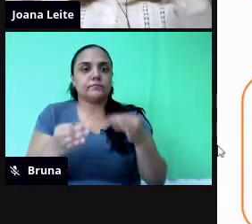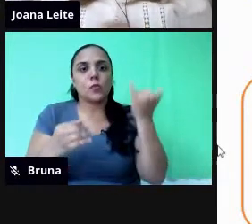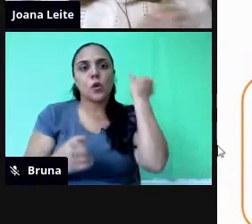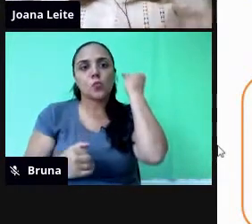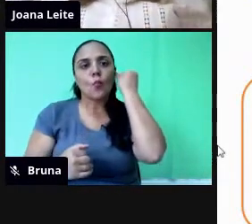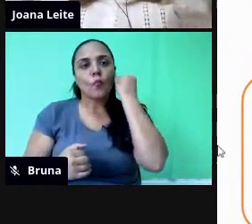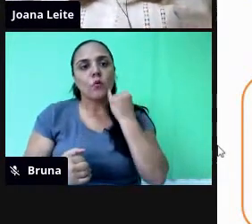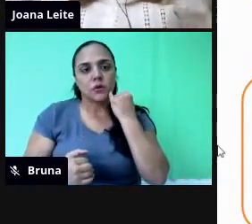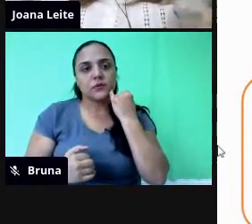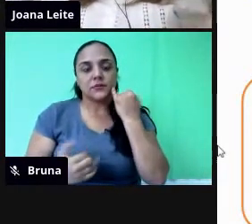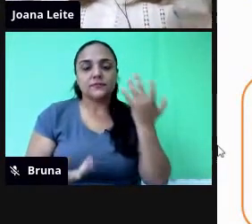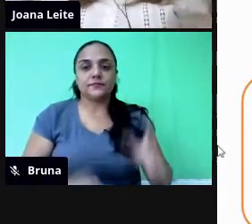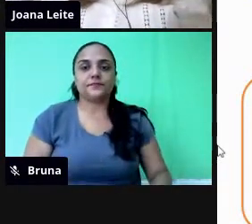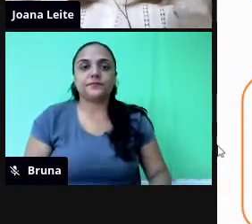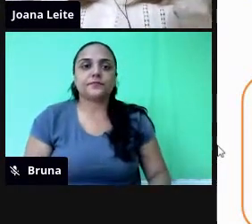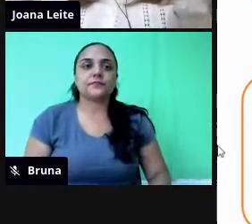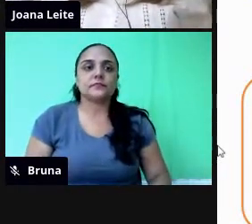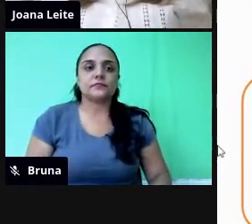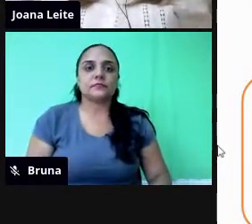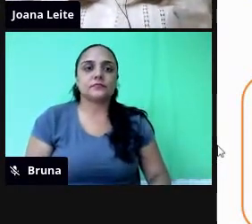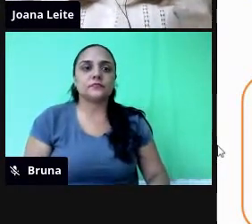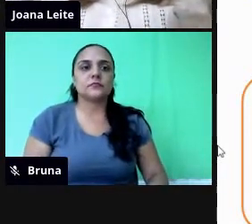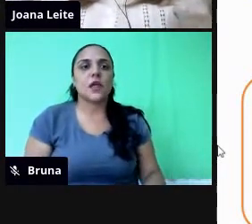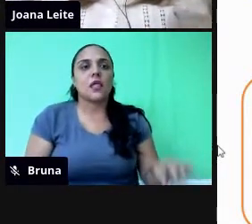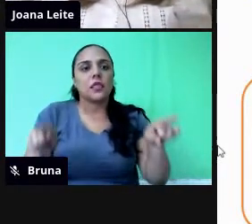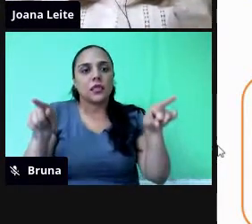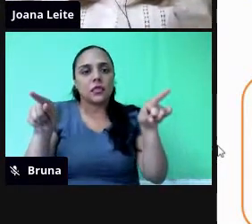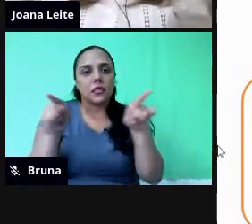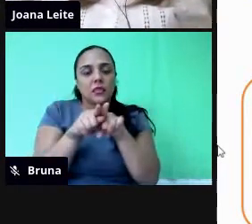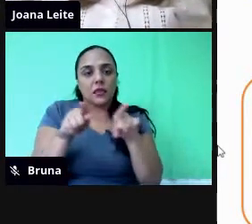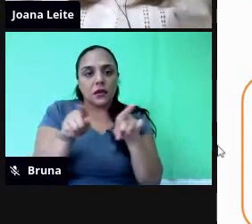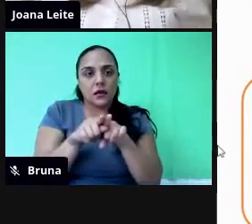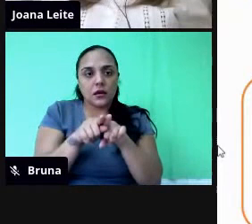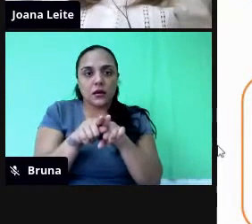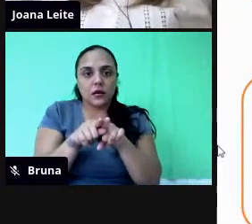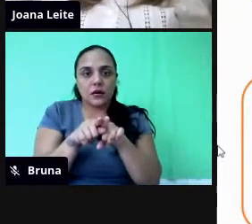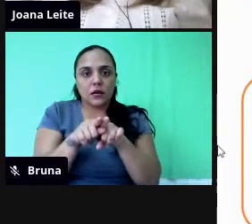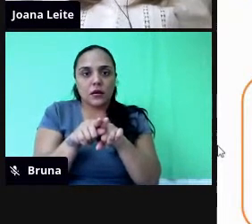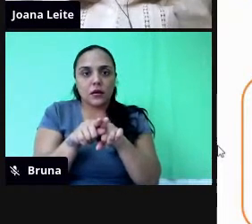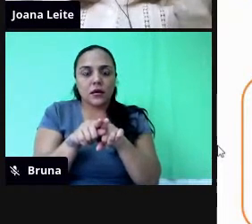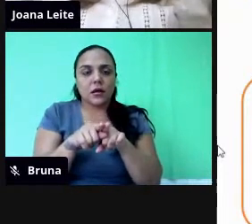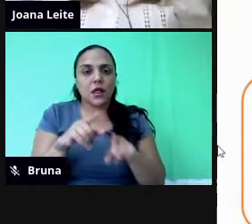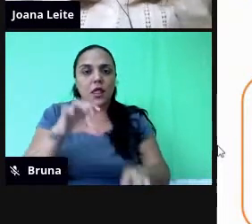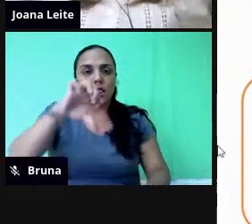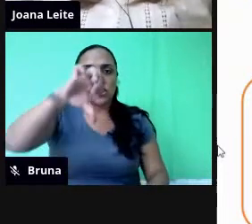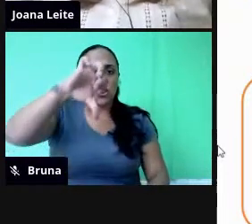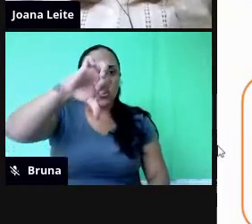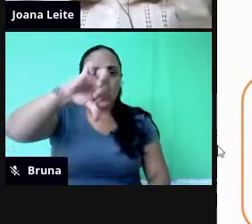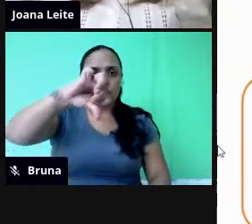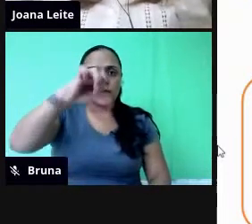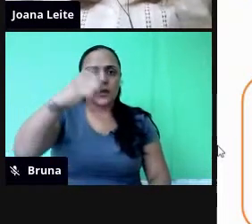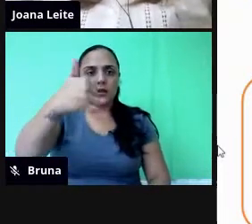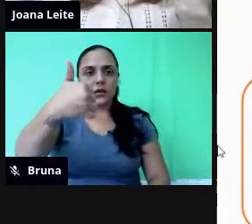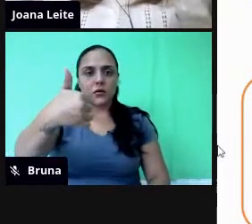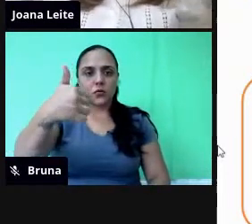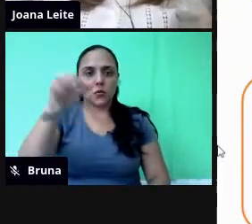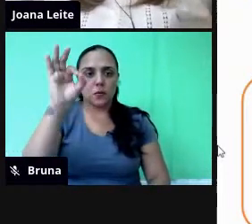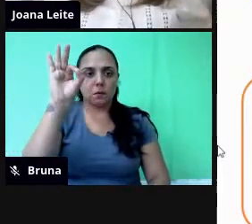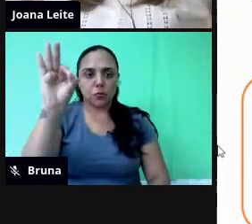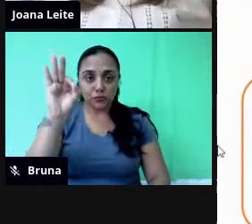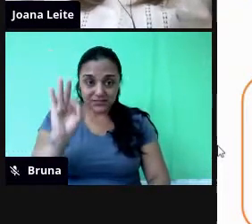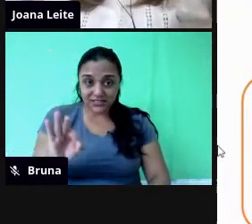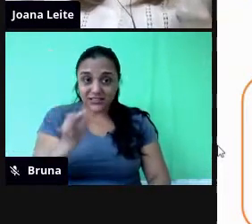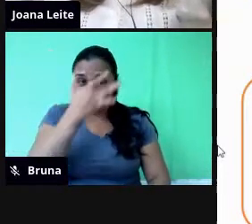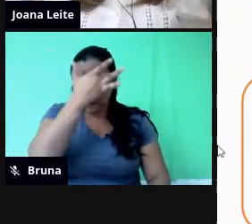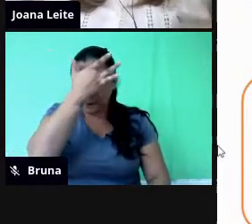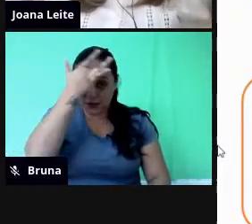criança. Então, existem também associações frequentes, olha aí, até 91%, né, de indivíduos com autismo